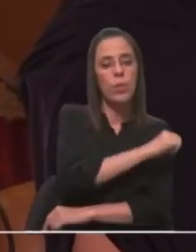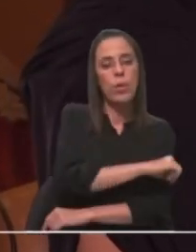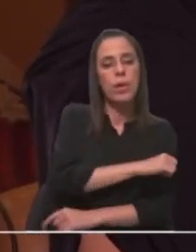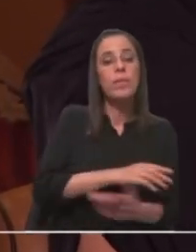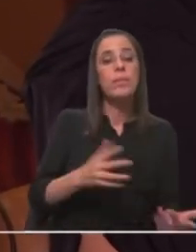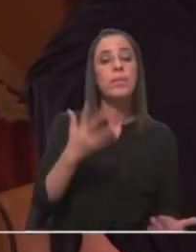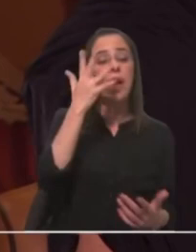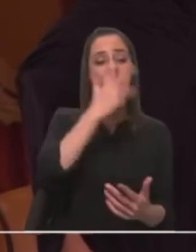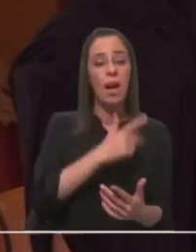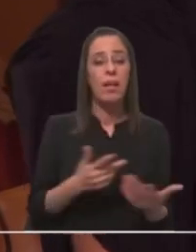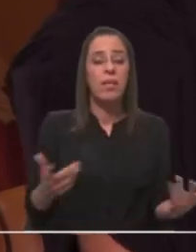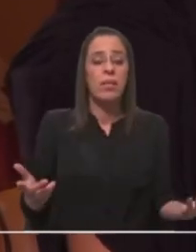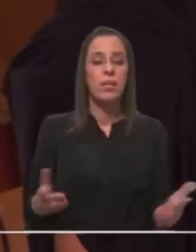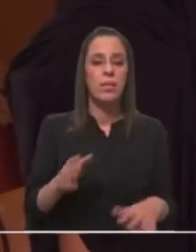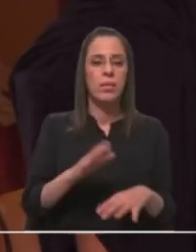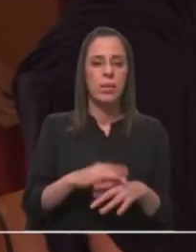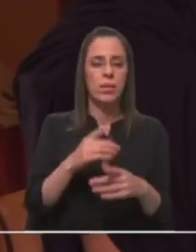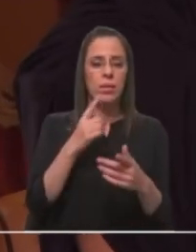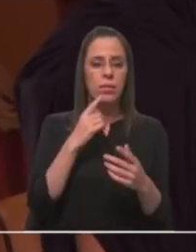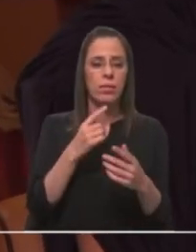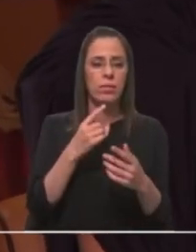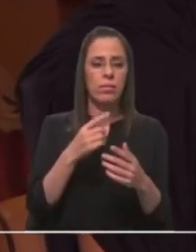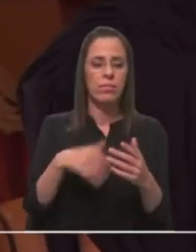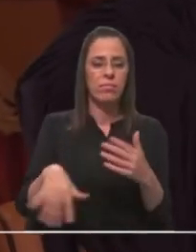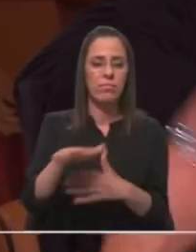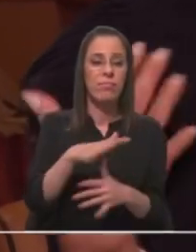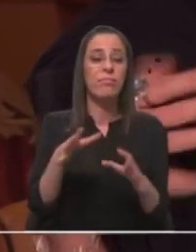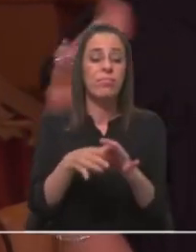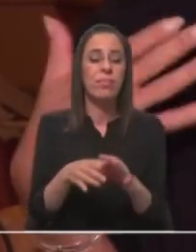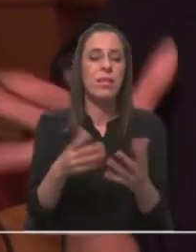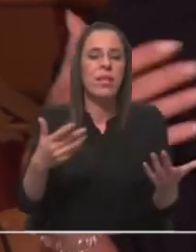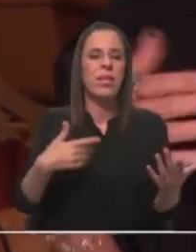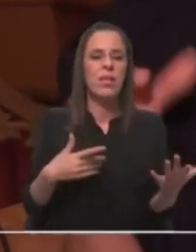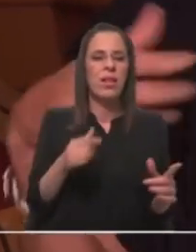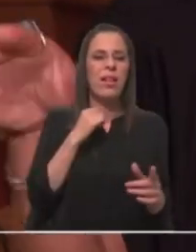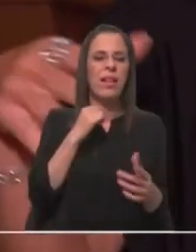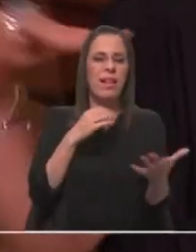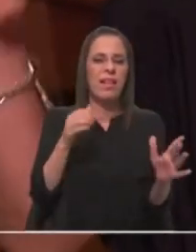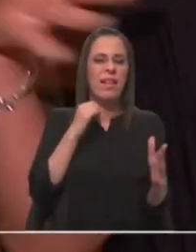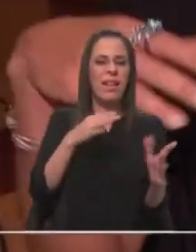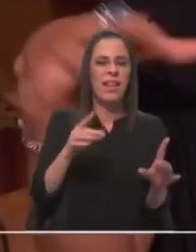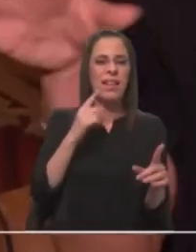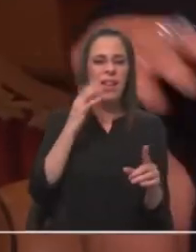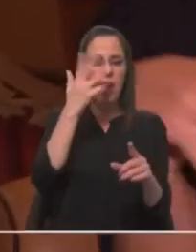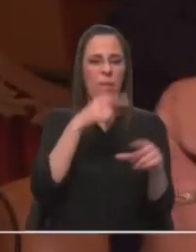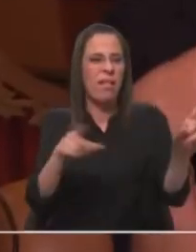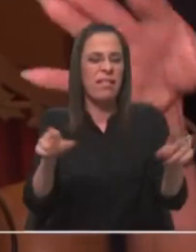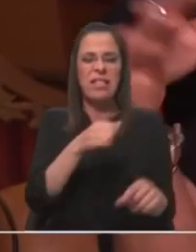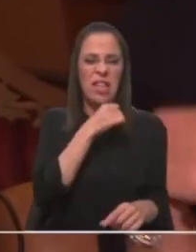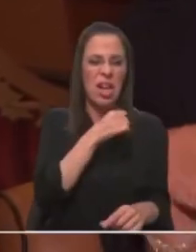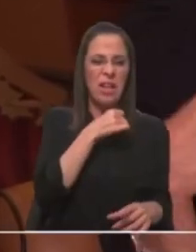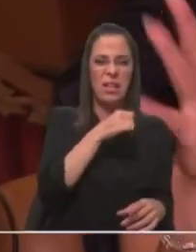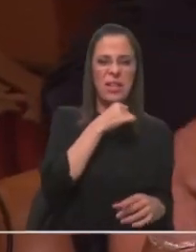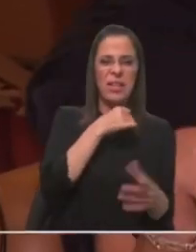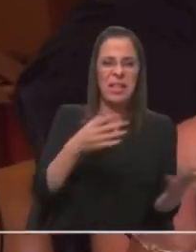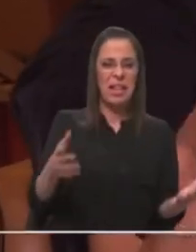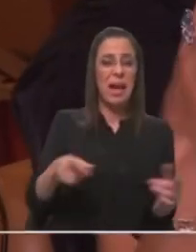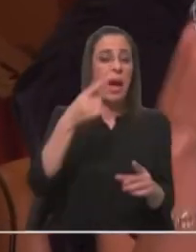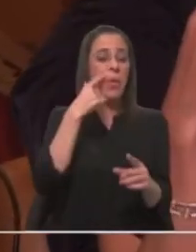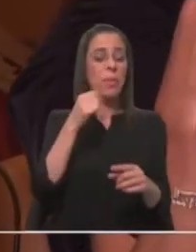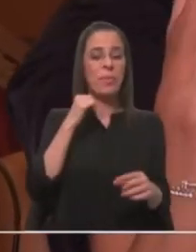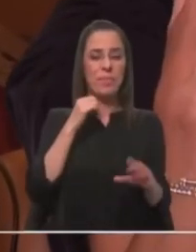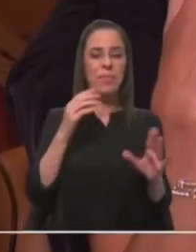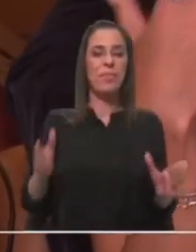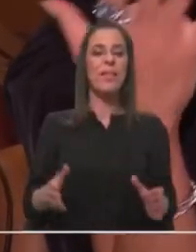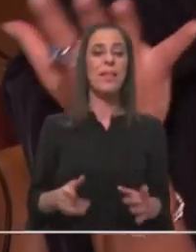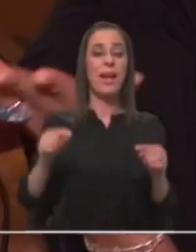os atores moram por causa dos estúdios Globo, e a gente já ficou meio, ele é um artista. Já nem liga, já. Tô nem aí, não